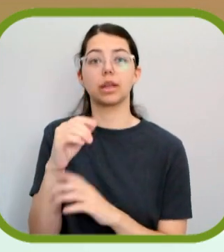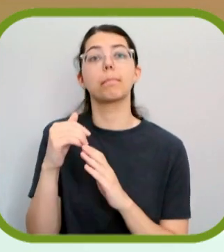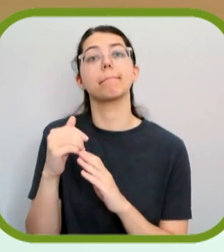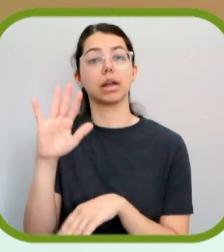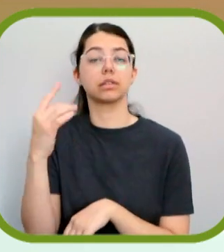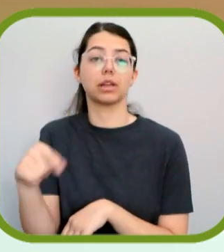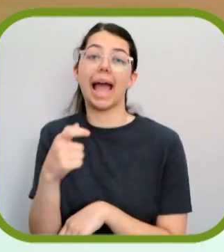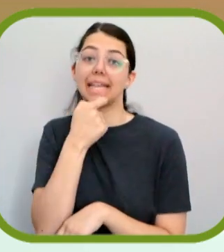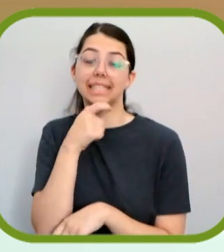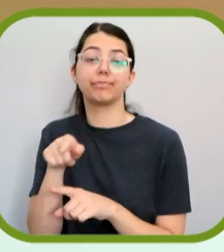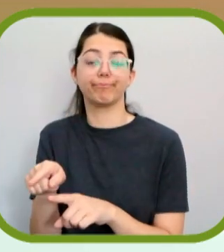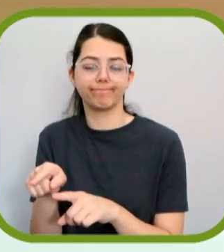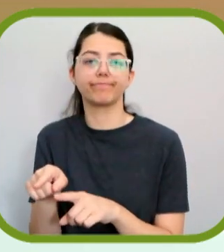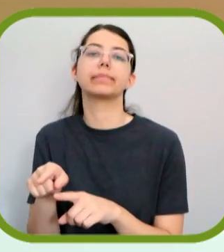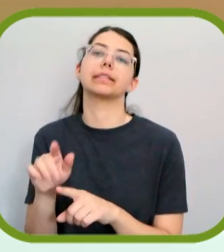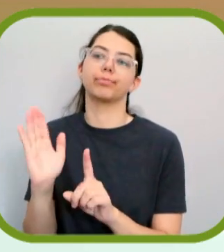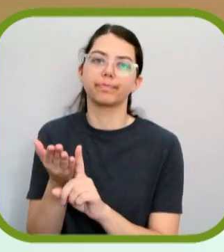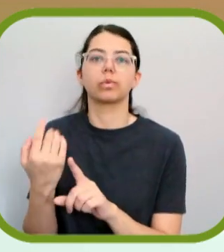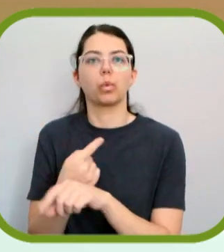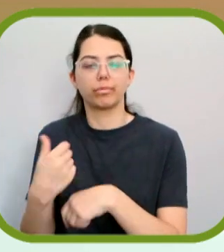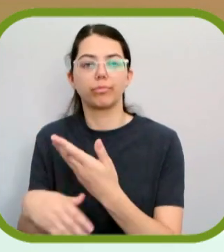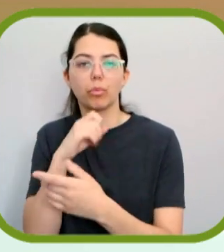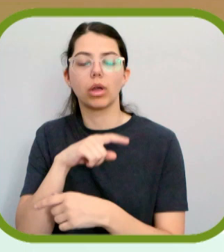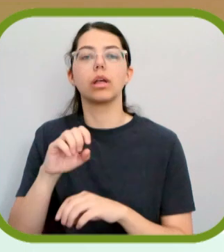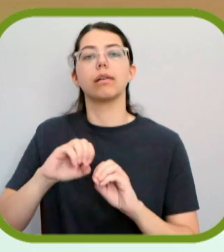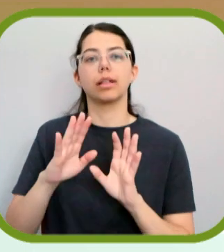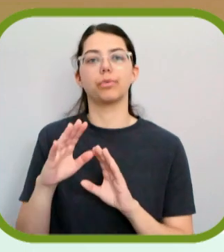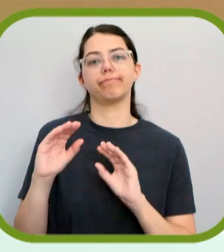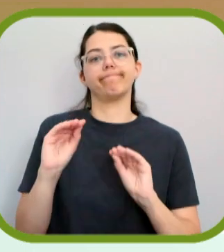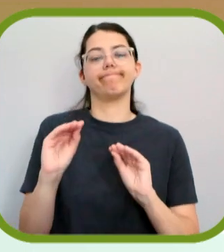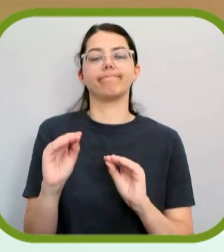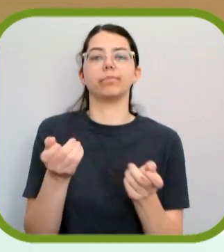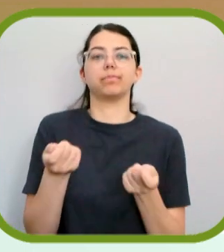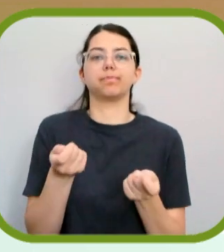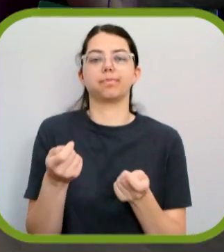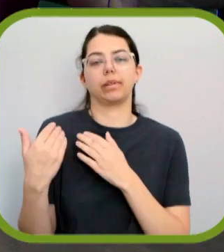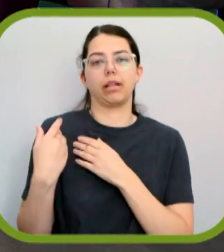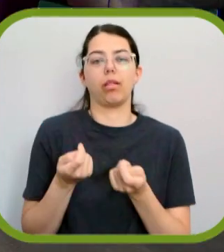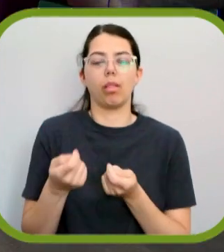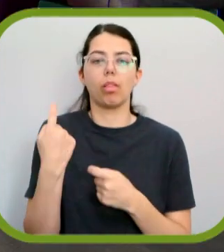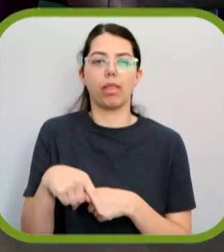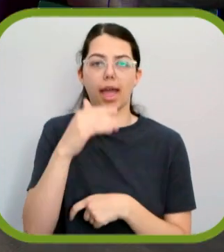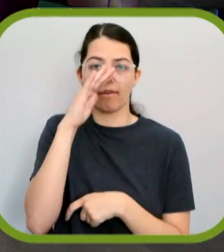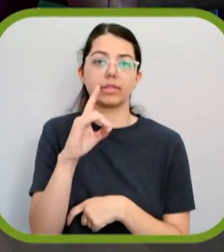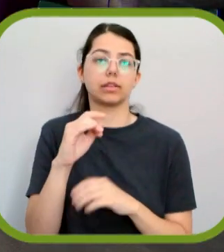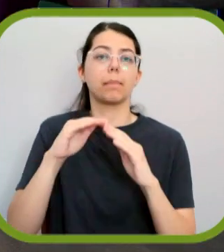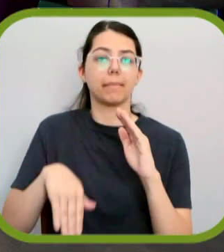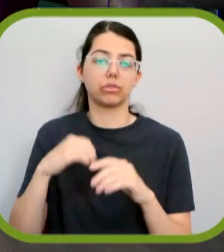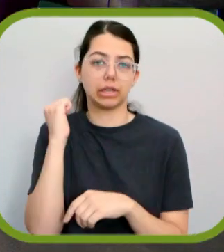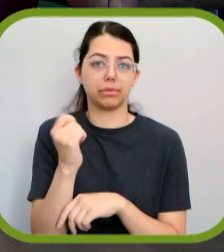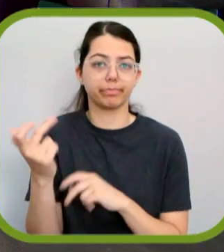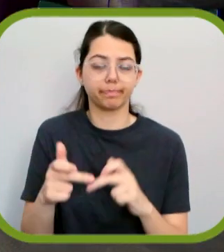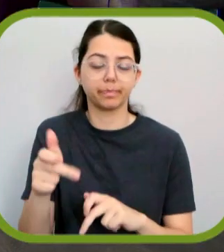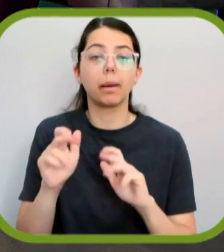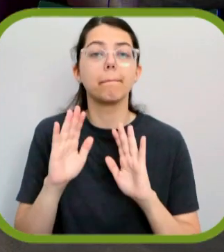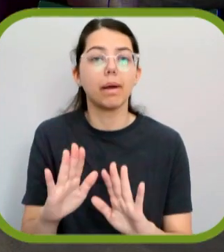comete esse crime tem mais de 16 anos, ou 16 anos ou superior a isso. Existem, obviamente, medidas tutelares educativas para quem comete crimes